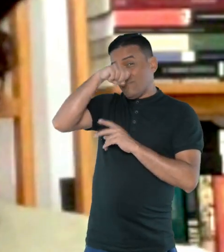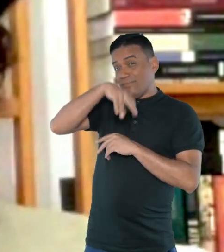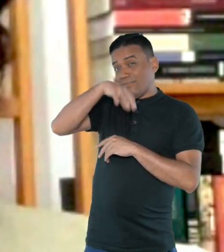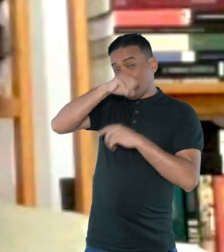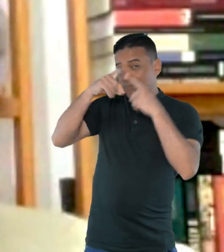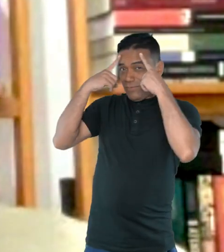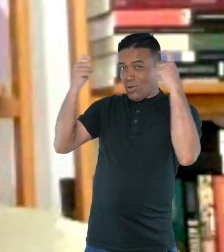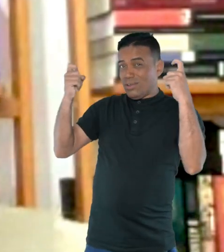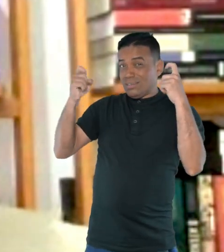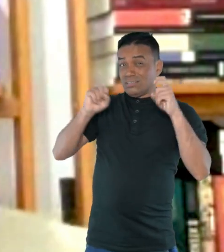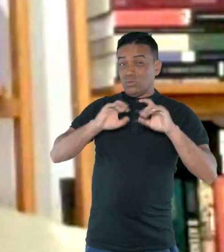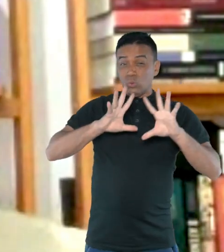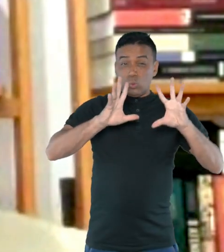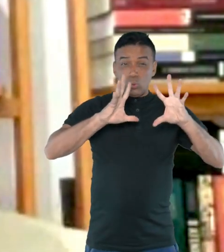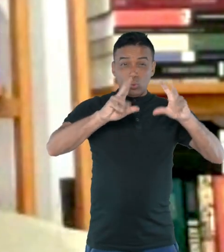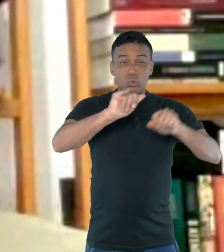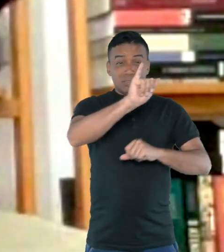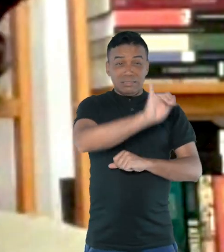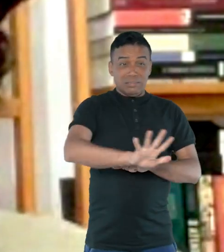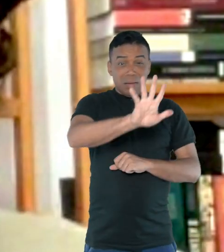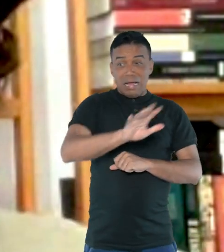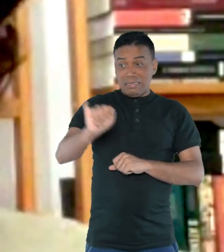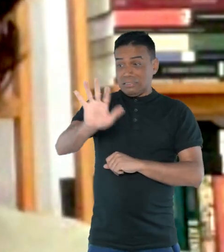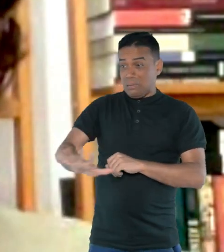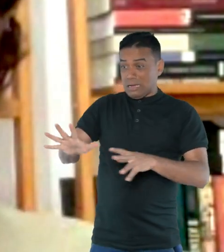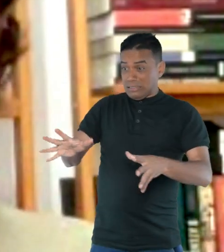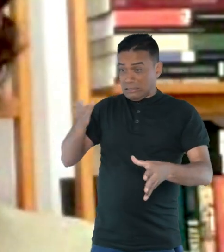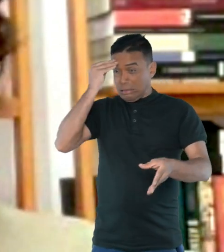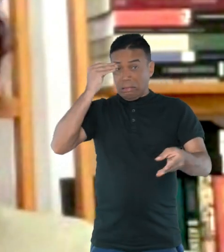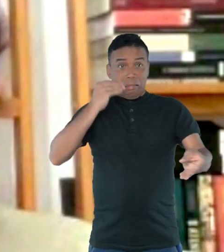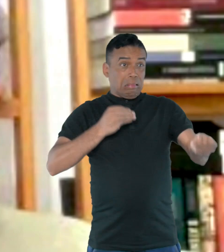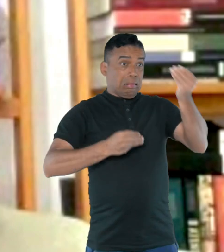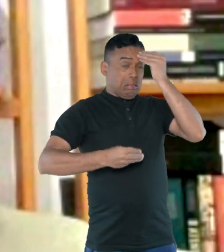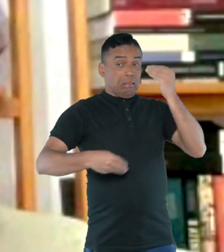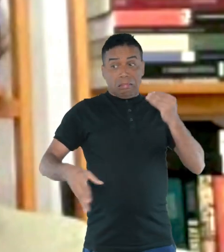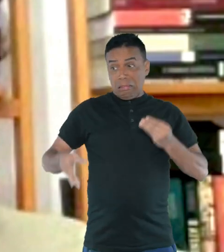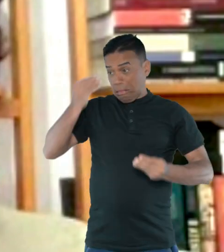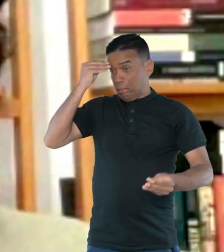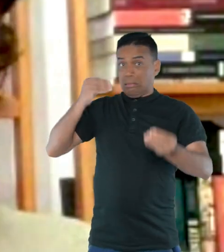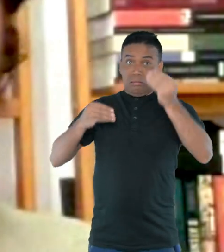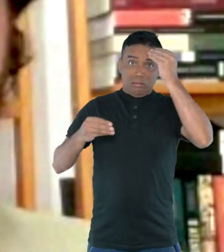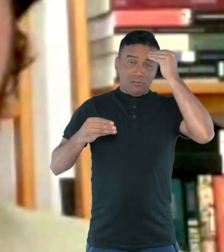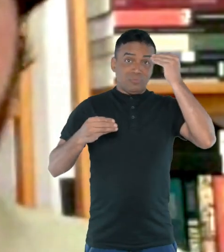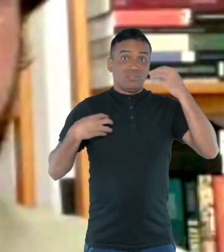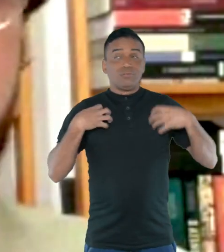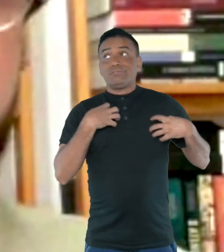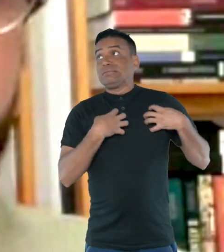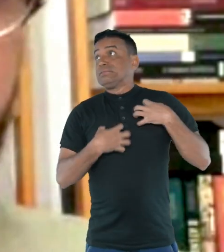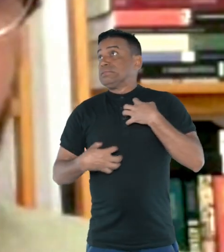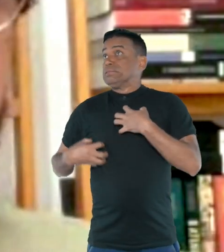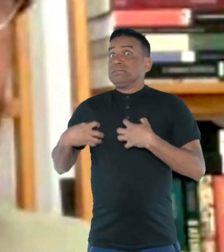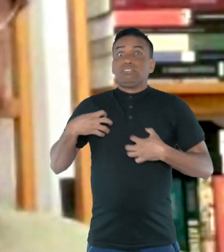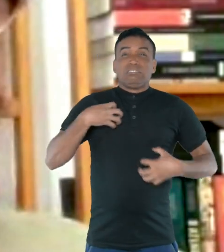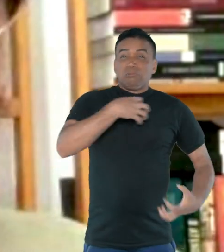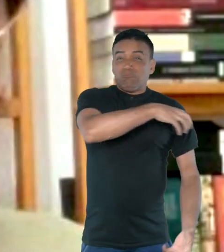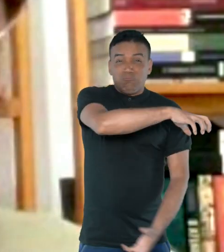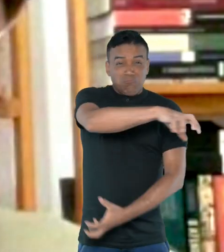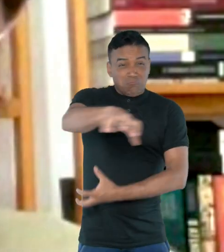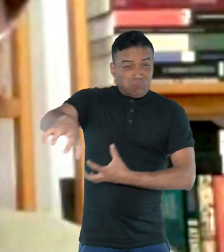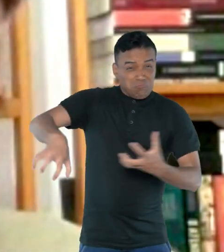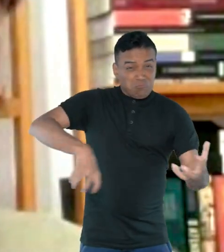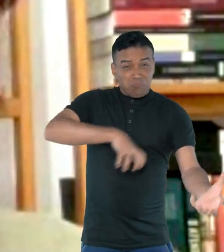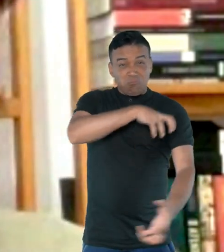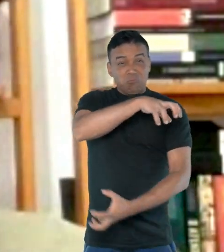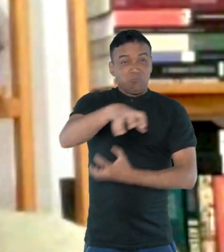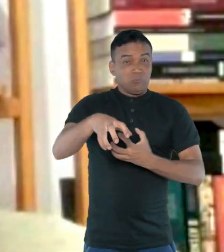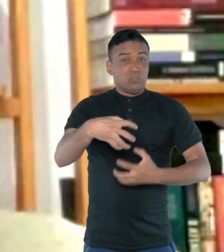essa imagem, né, cristalizou-se na minha mente e construiu essa revolta que eu sinto em relação a essas pessoas